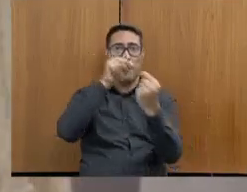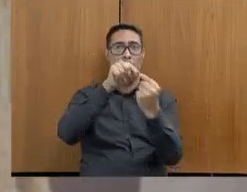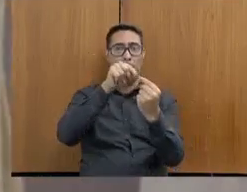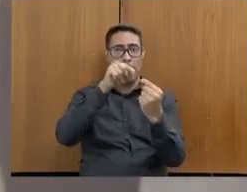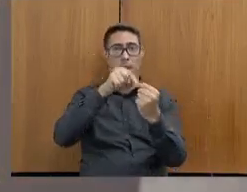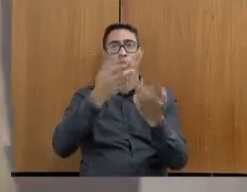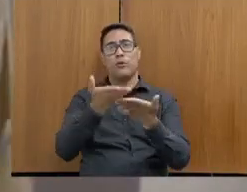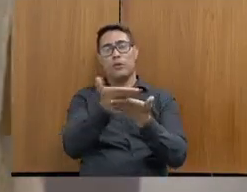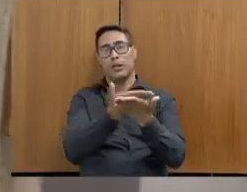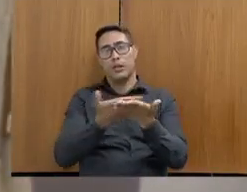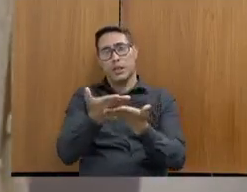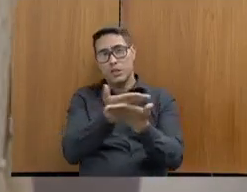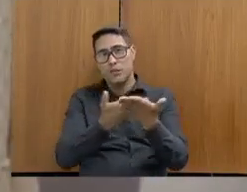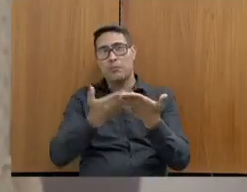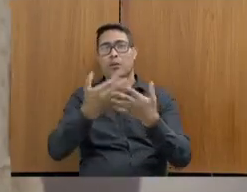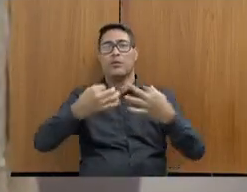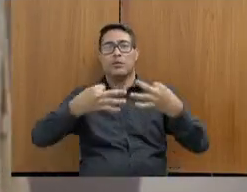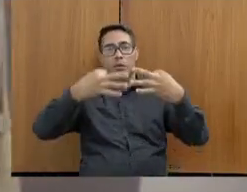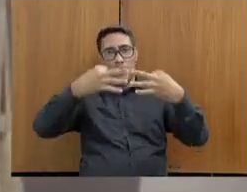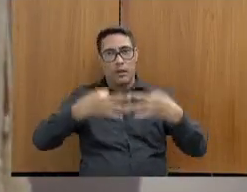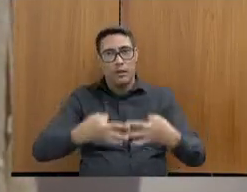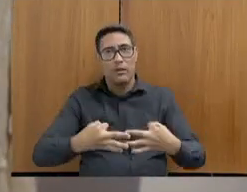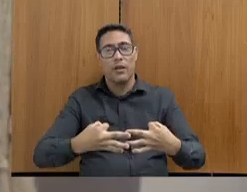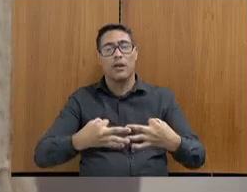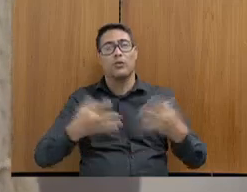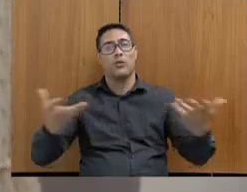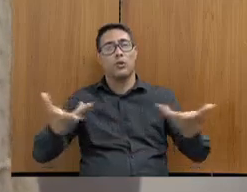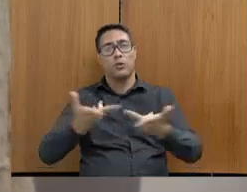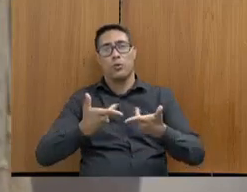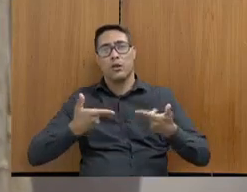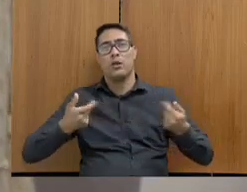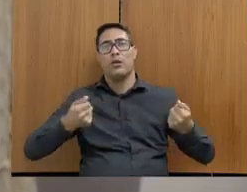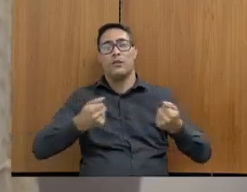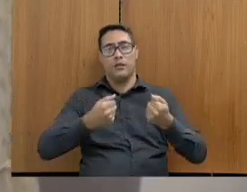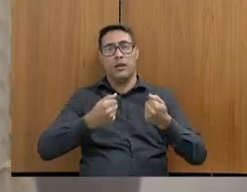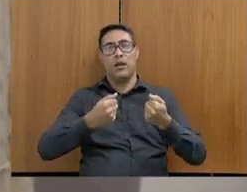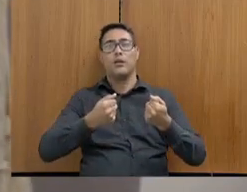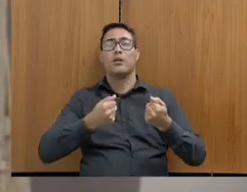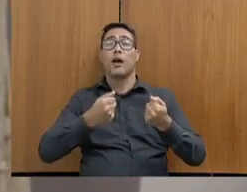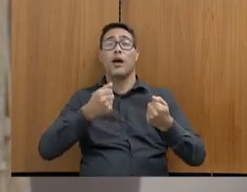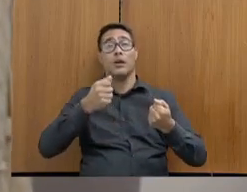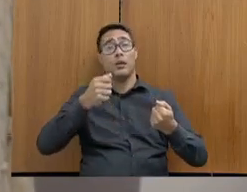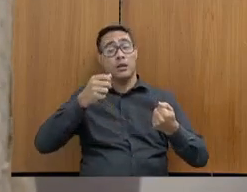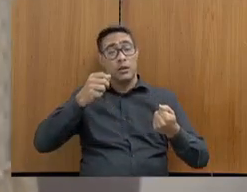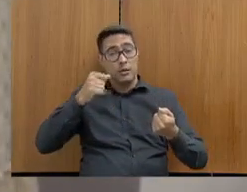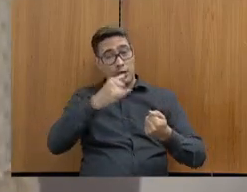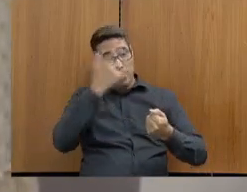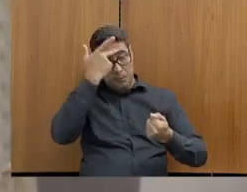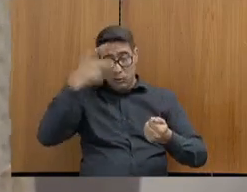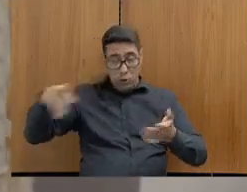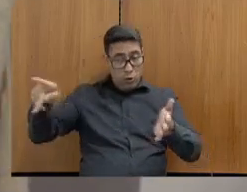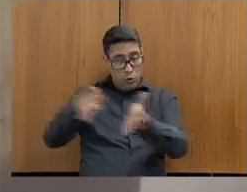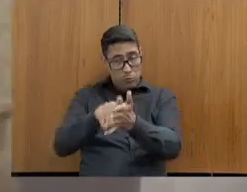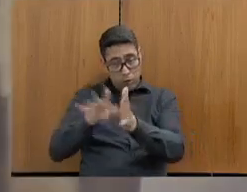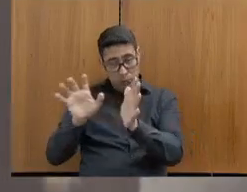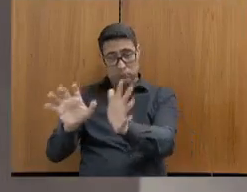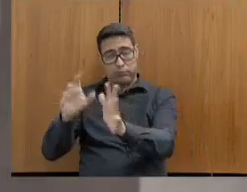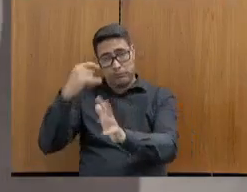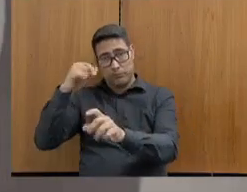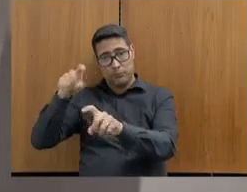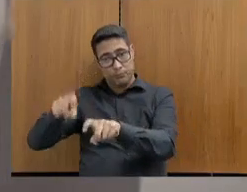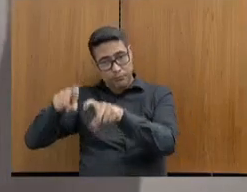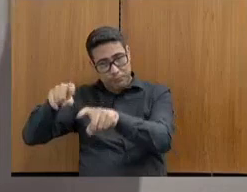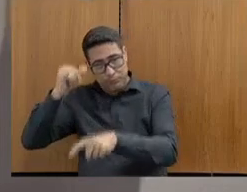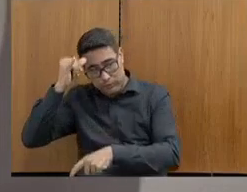atendimento adequado e investigação qualificada é quando a vítima é um homem do Campo né em relação às viaturas como nós